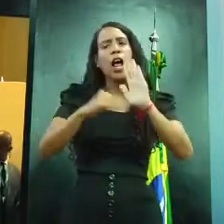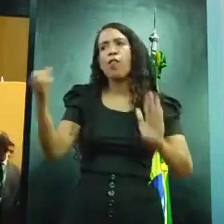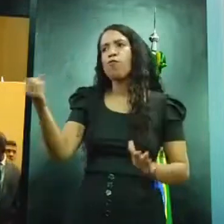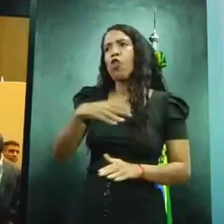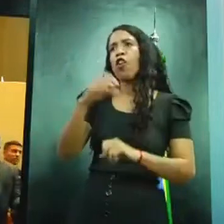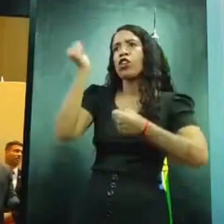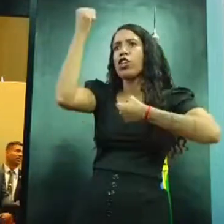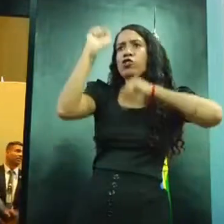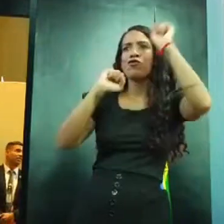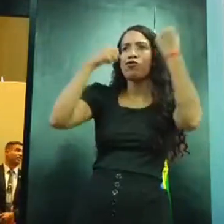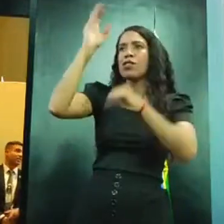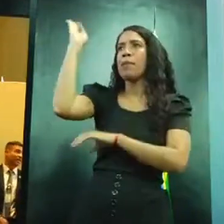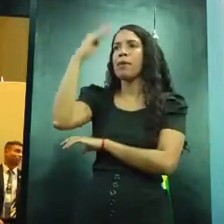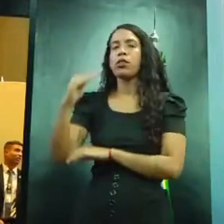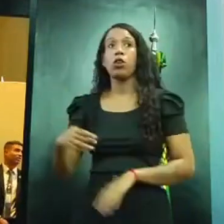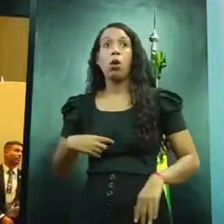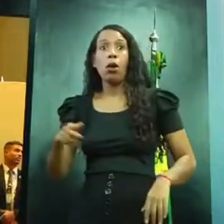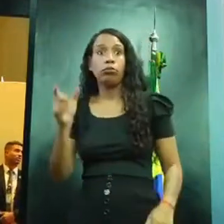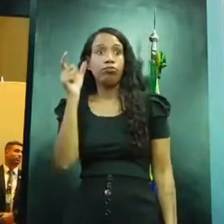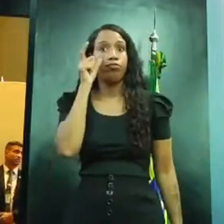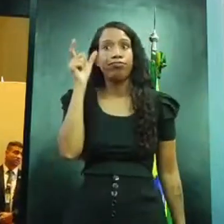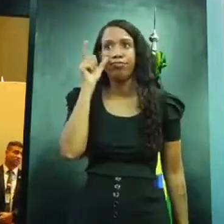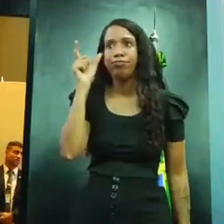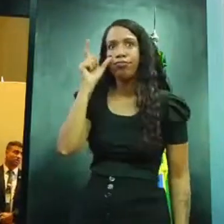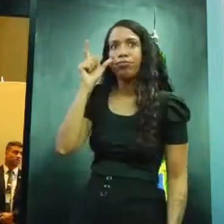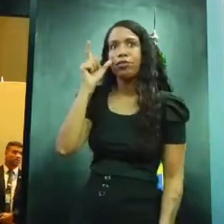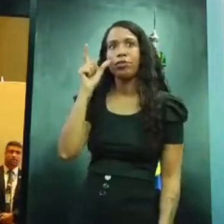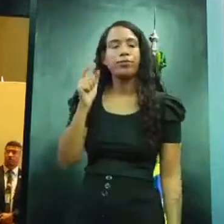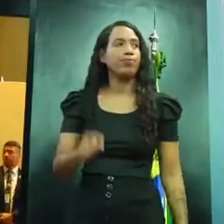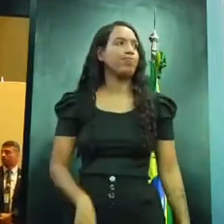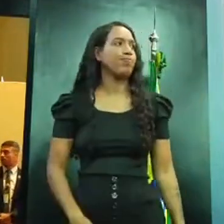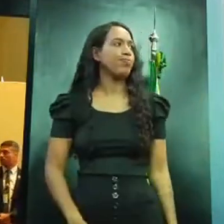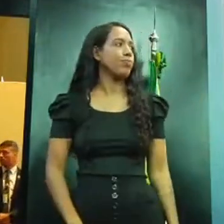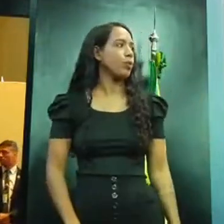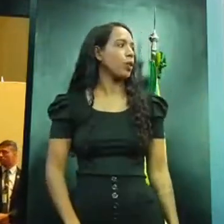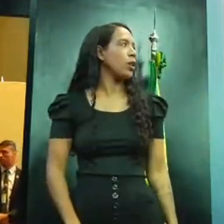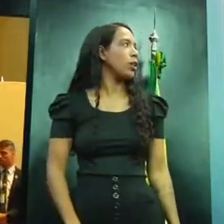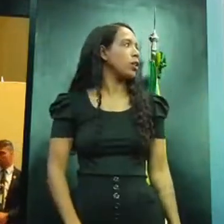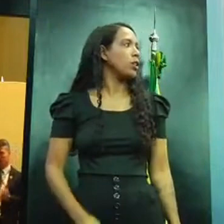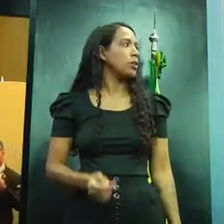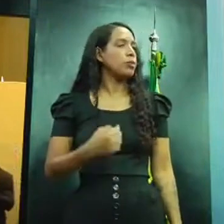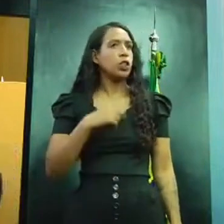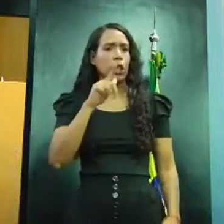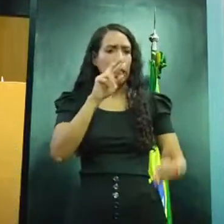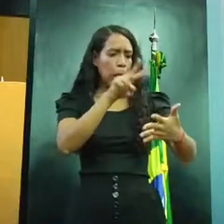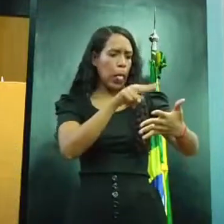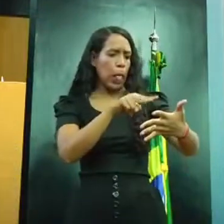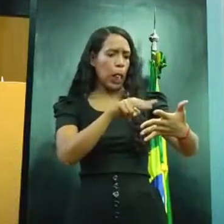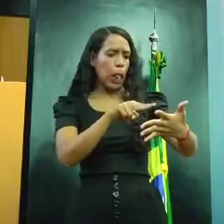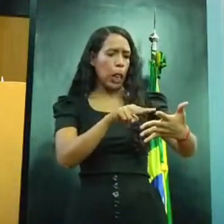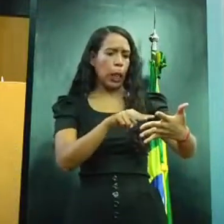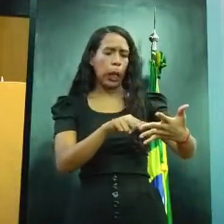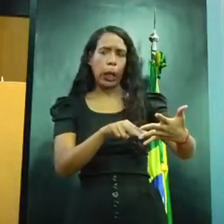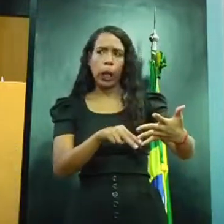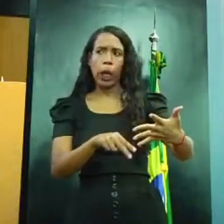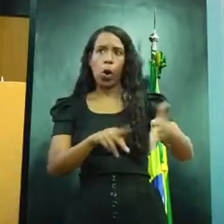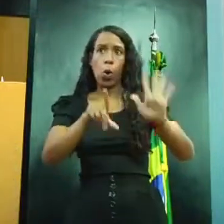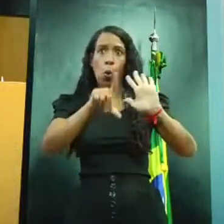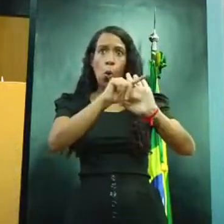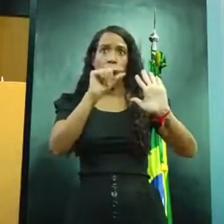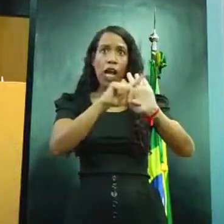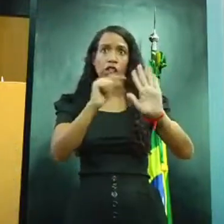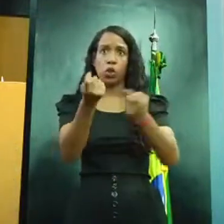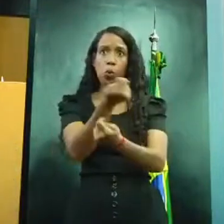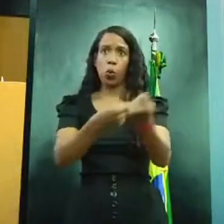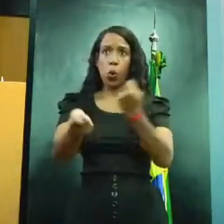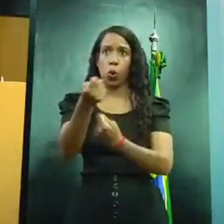Brasil. E é impressionante, ministro Alckmin. Eu li recentemente um artigo de um